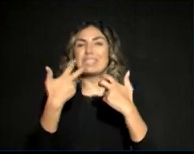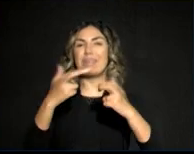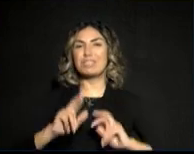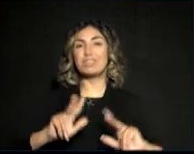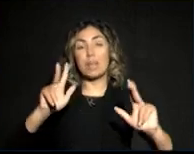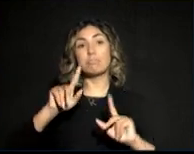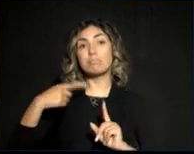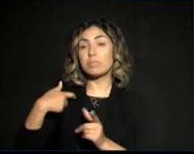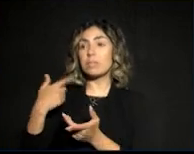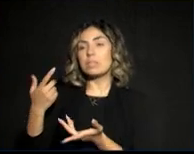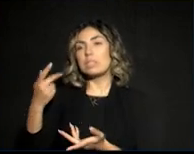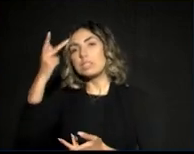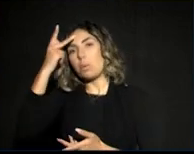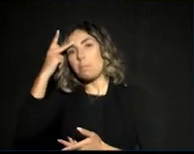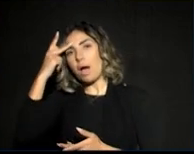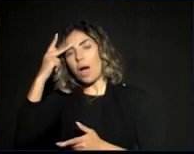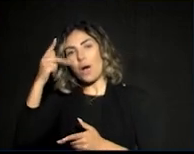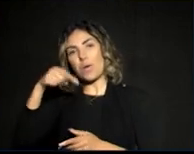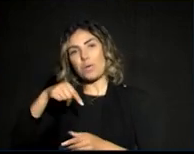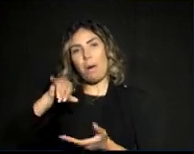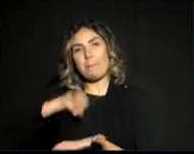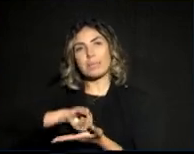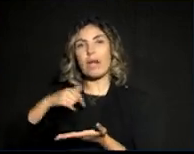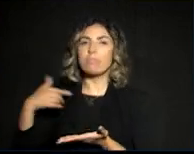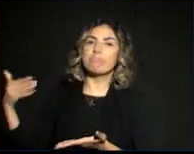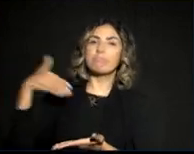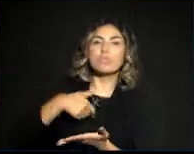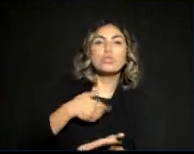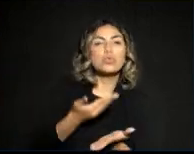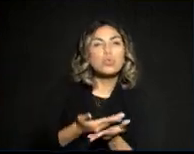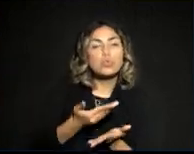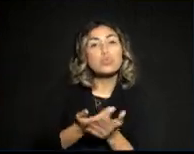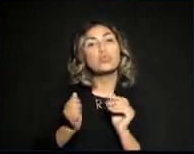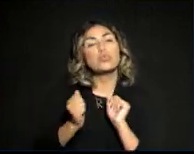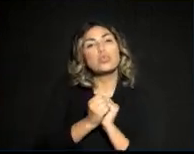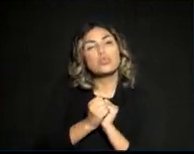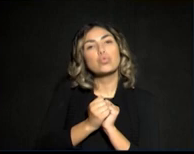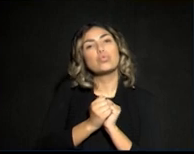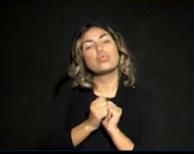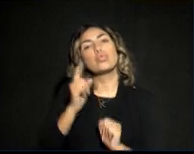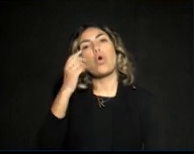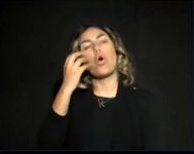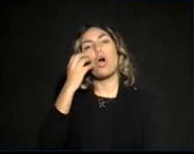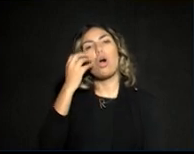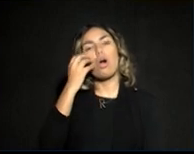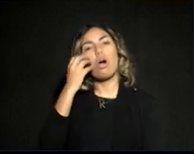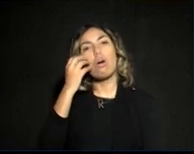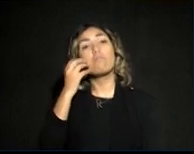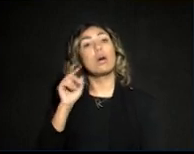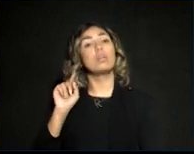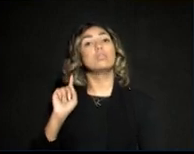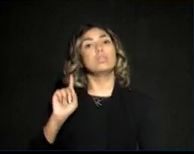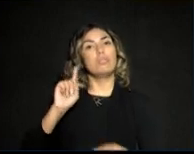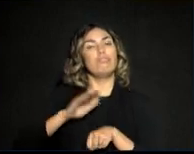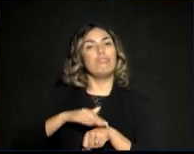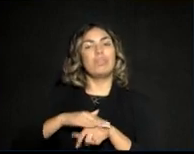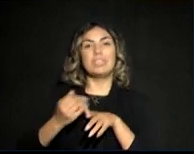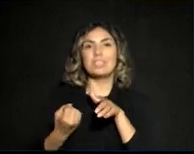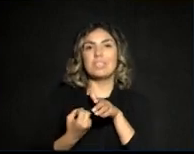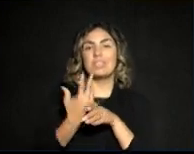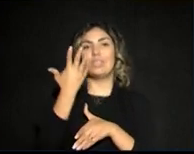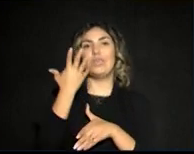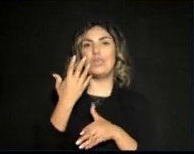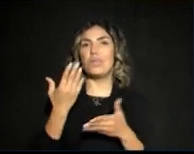muito jovem estudar E aqui resolvi entrar na vida pública ao lado do Mario povos que na minha opinião foi quem plantou a